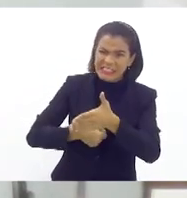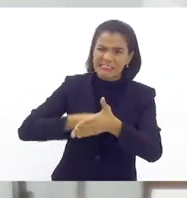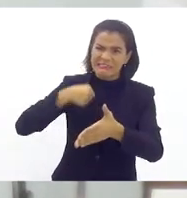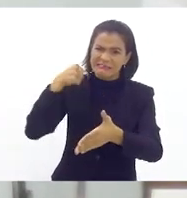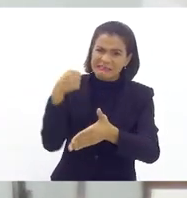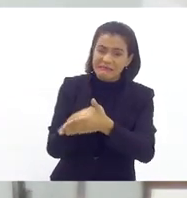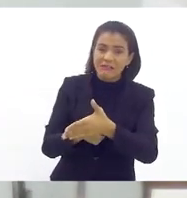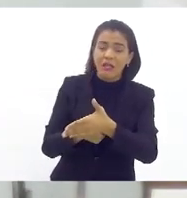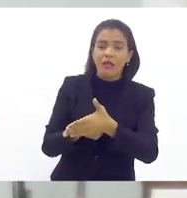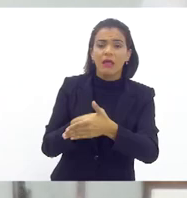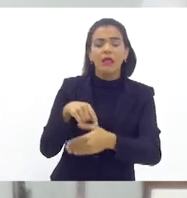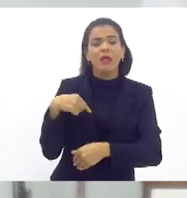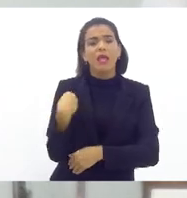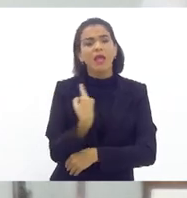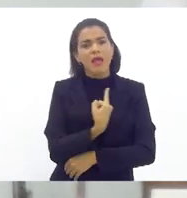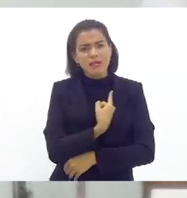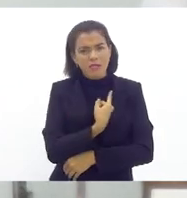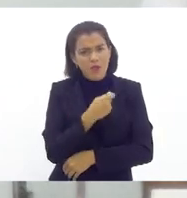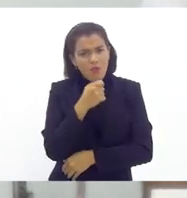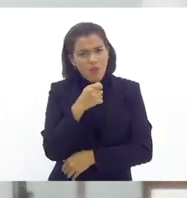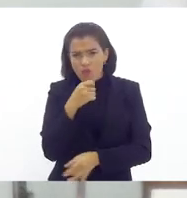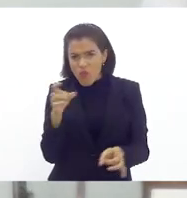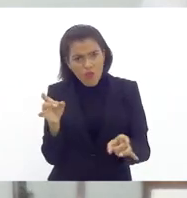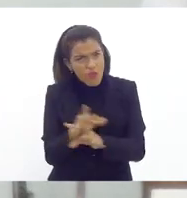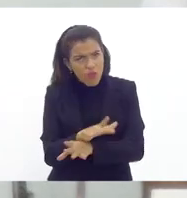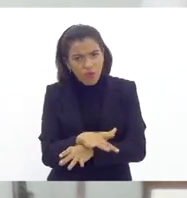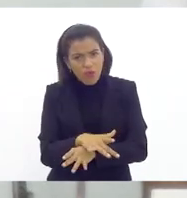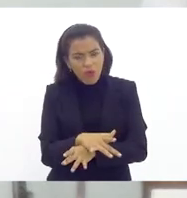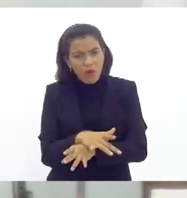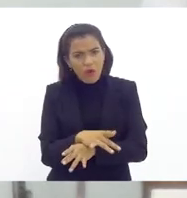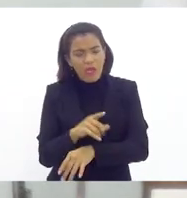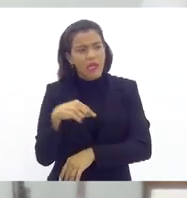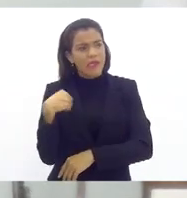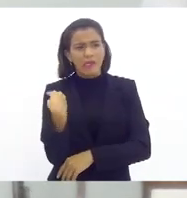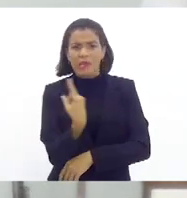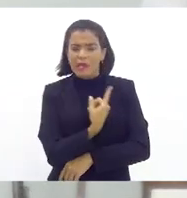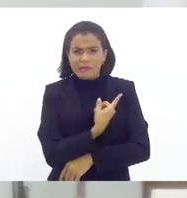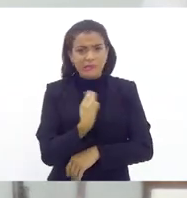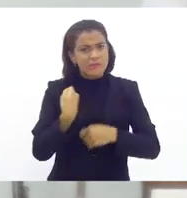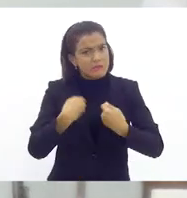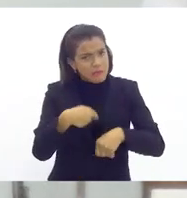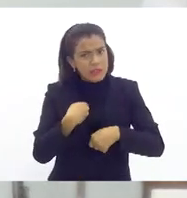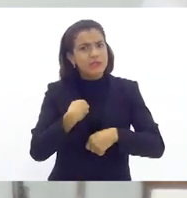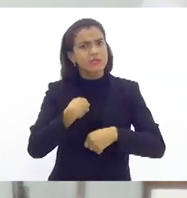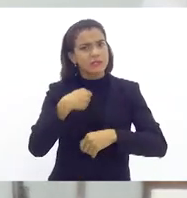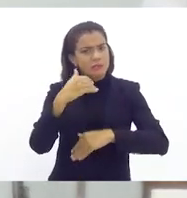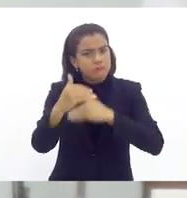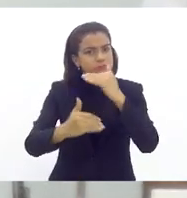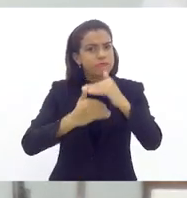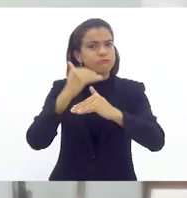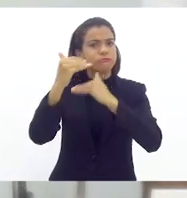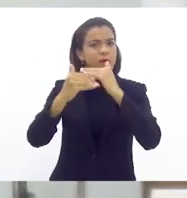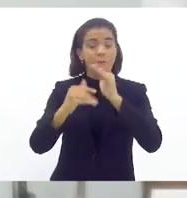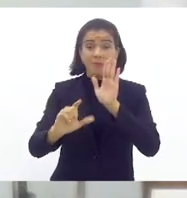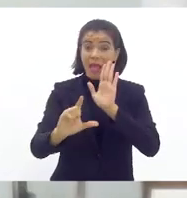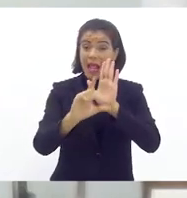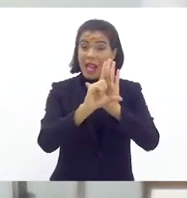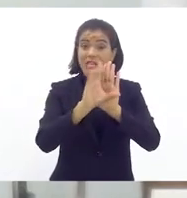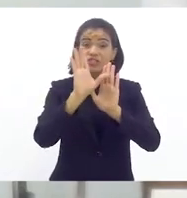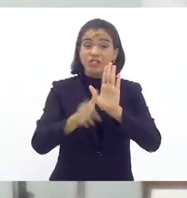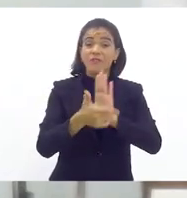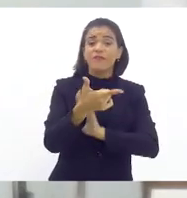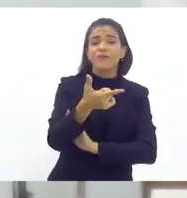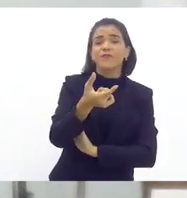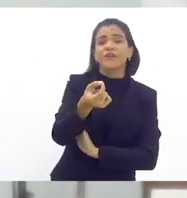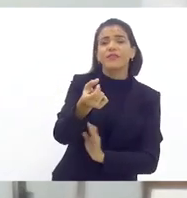e a gente ainda não chegou e a gente precisa chegar. A lei tem 20 anos